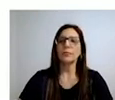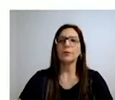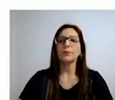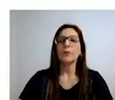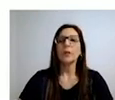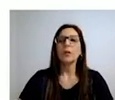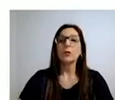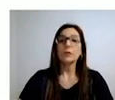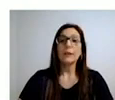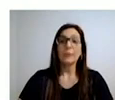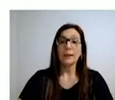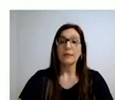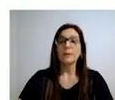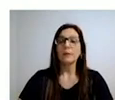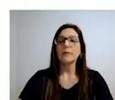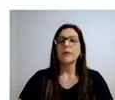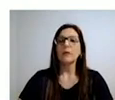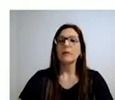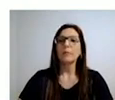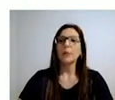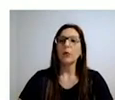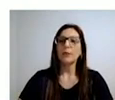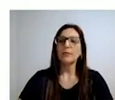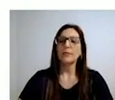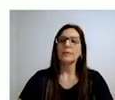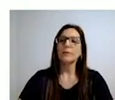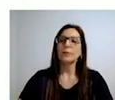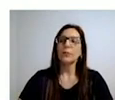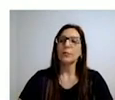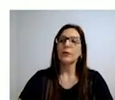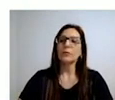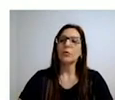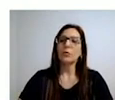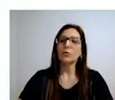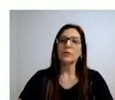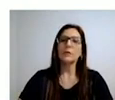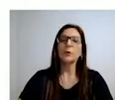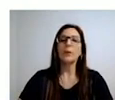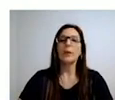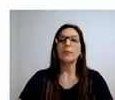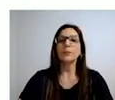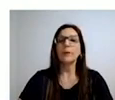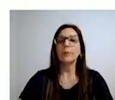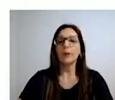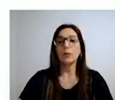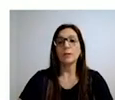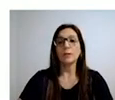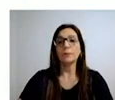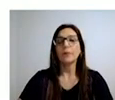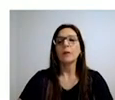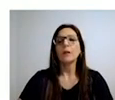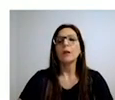espermatozoide. Os gametas são as células haploides que se formam nas gônadas por meio da